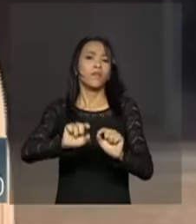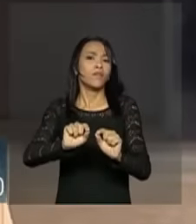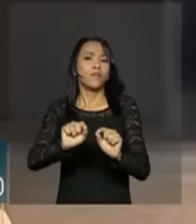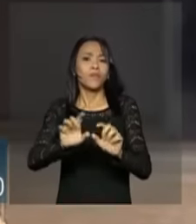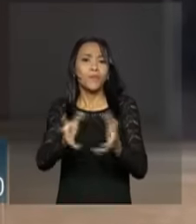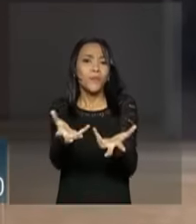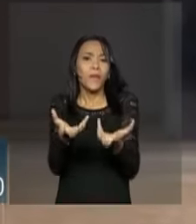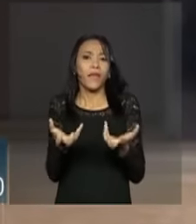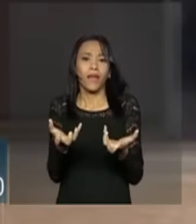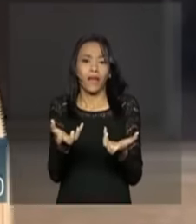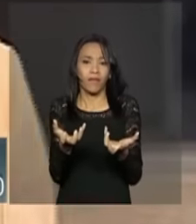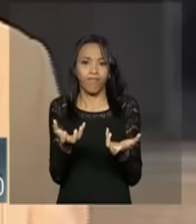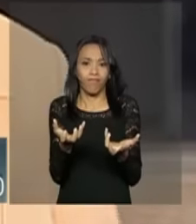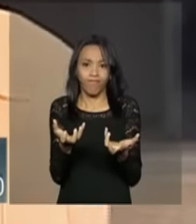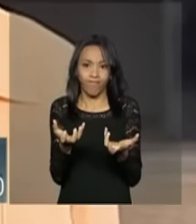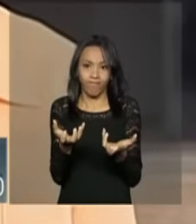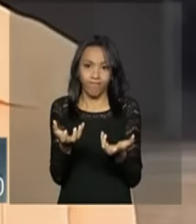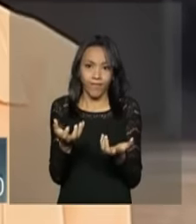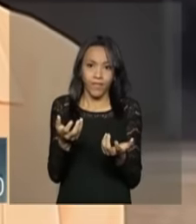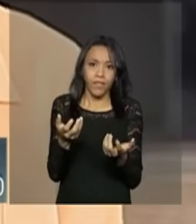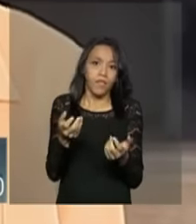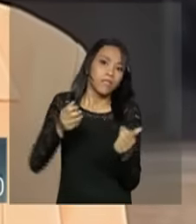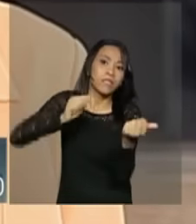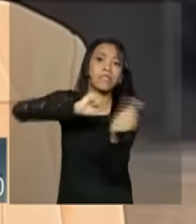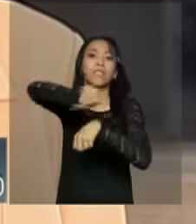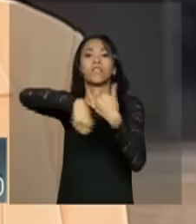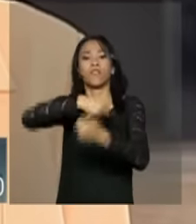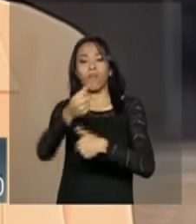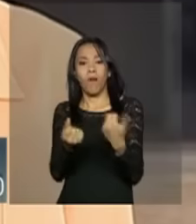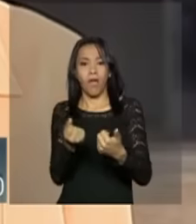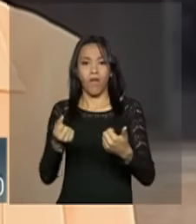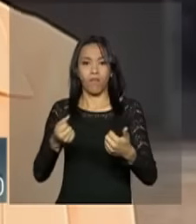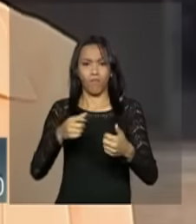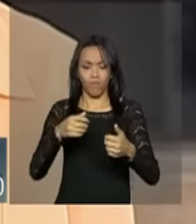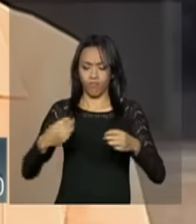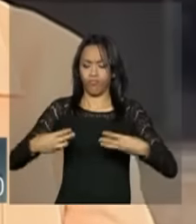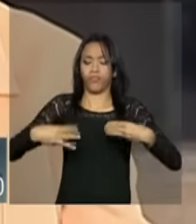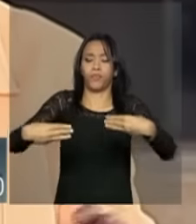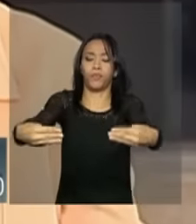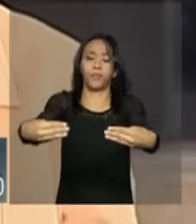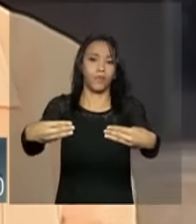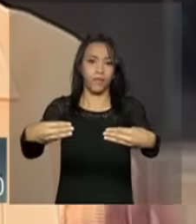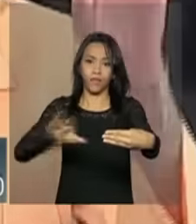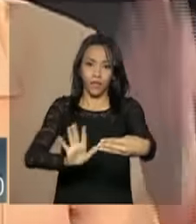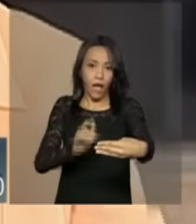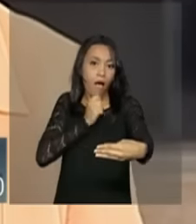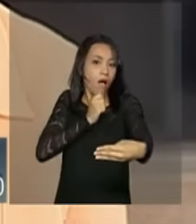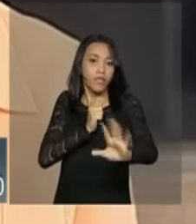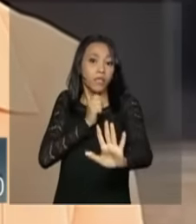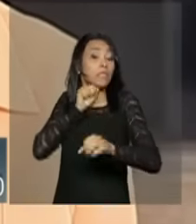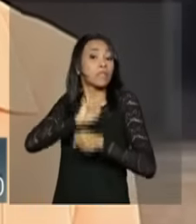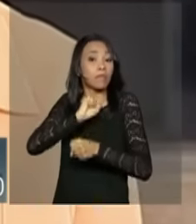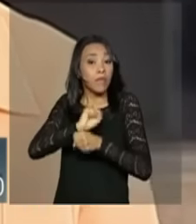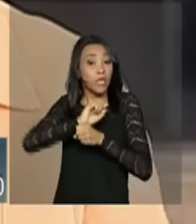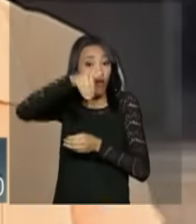transformar qualquer reestruturação ministerial antes de qualquer processo de votação